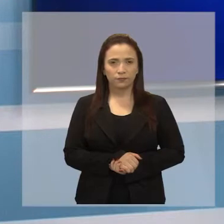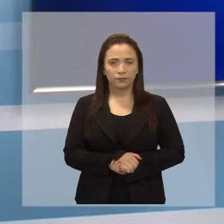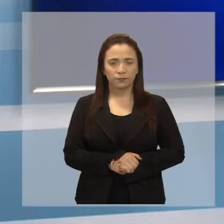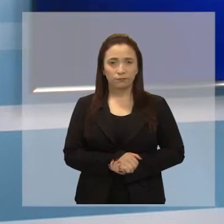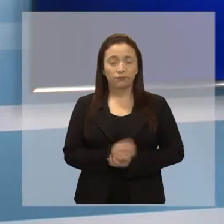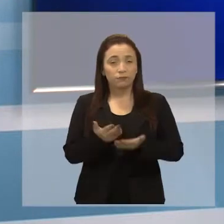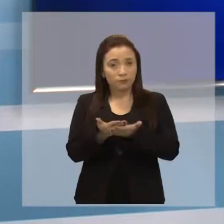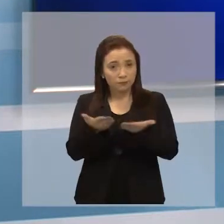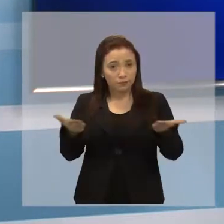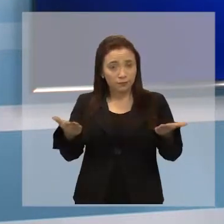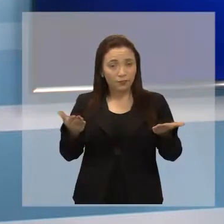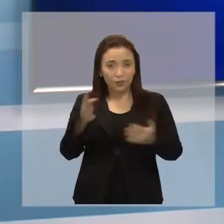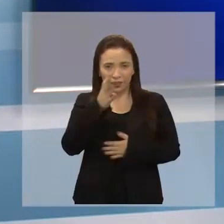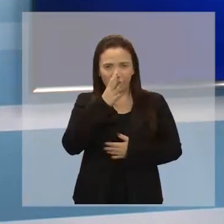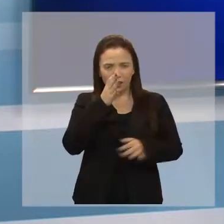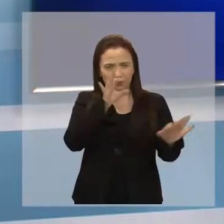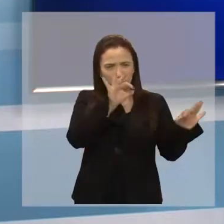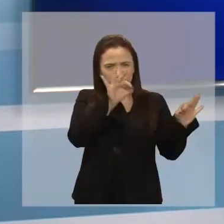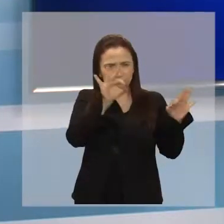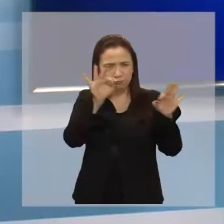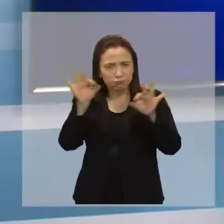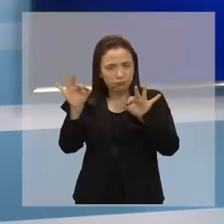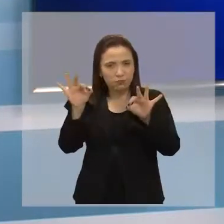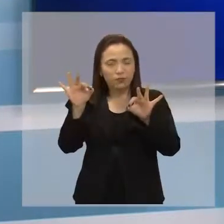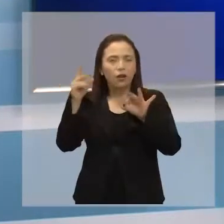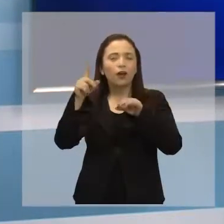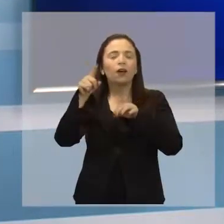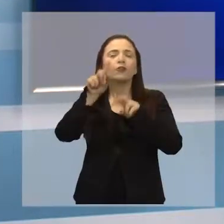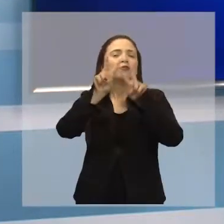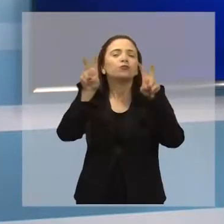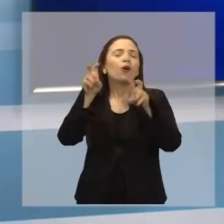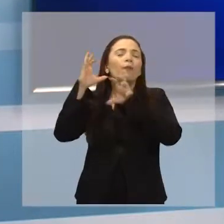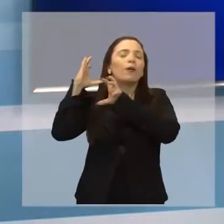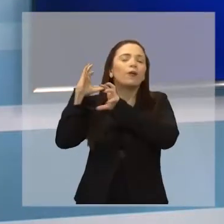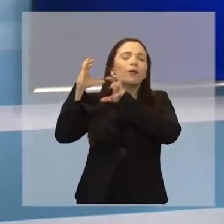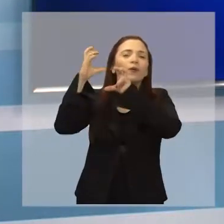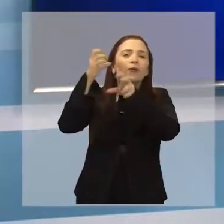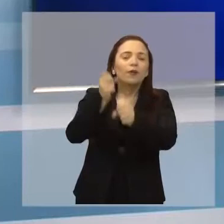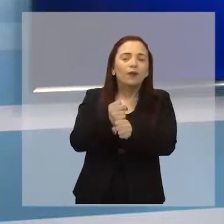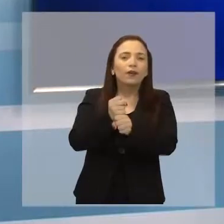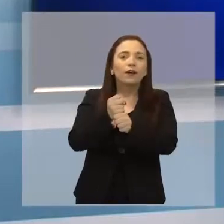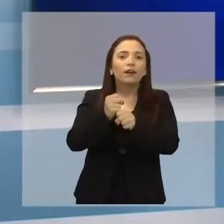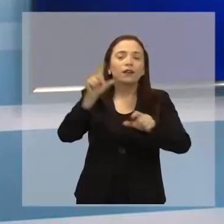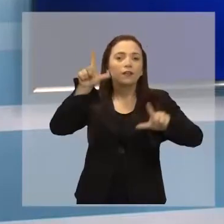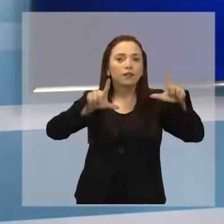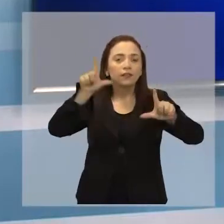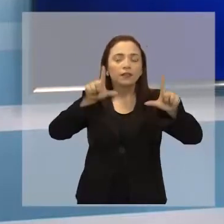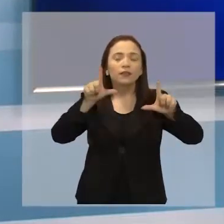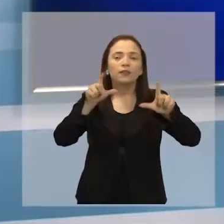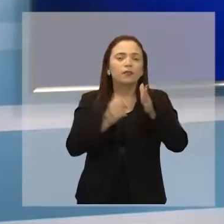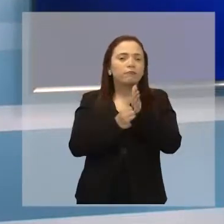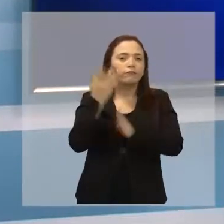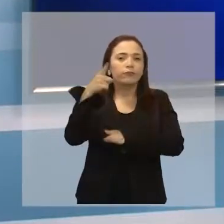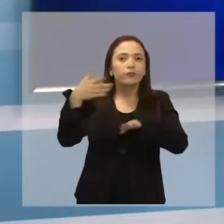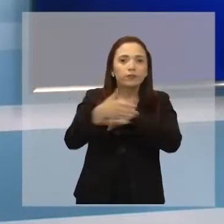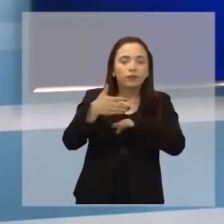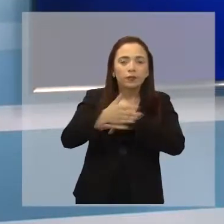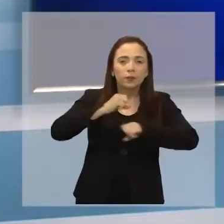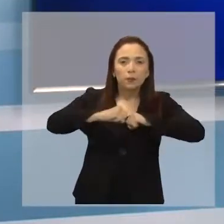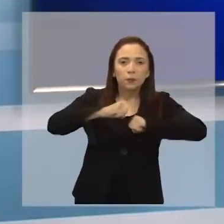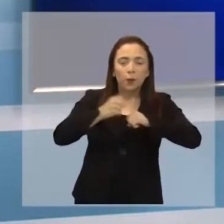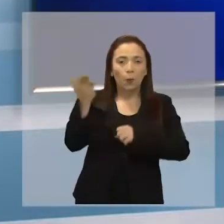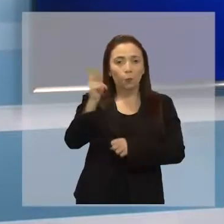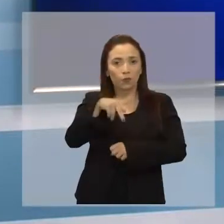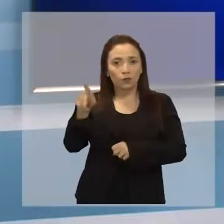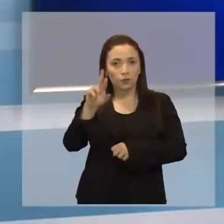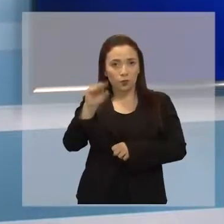Os senhores e as senhoras acabaram de assistir, como disse, uma retrospectiva das sempre brilhantes participações do professor Roberto